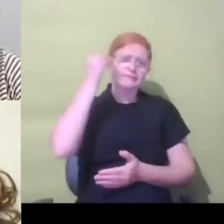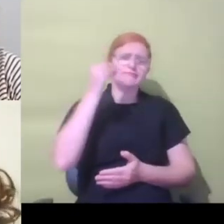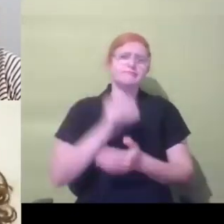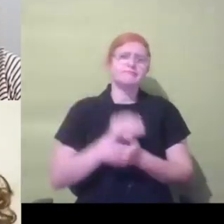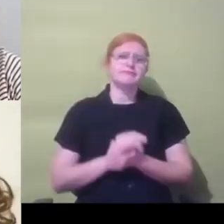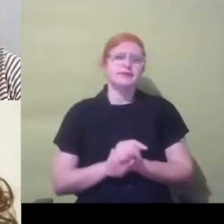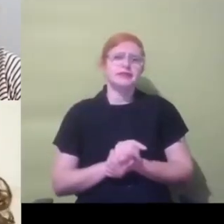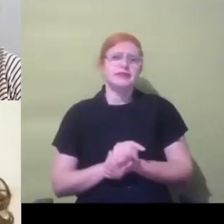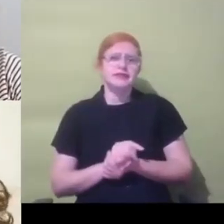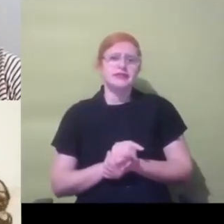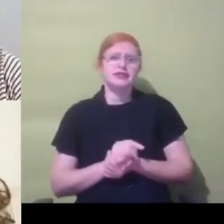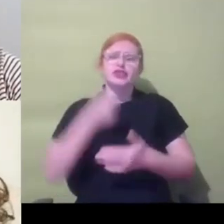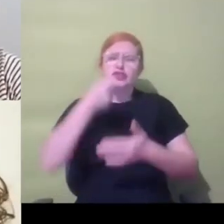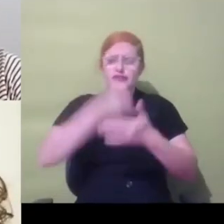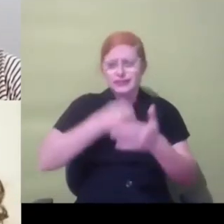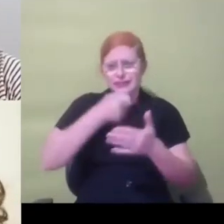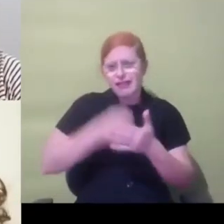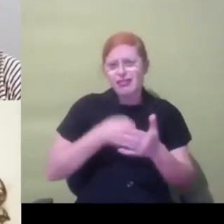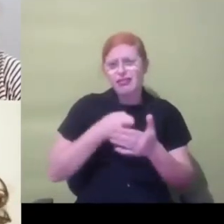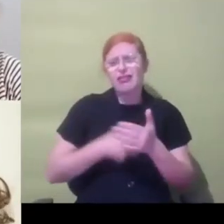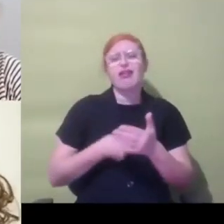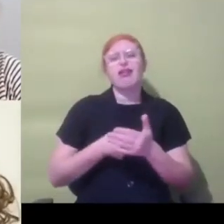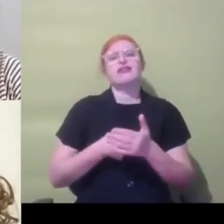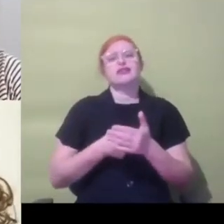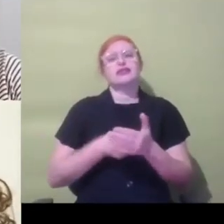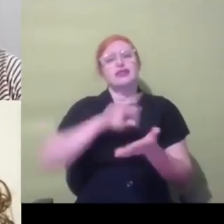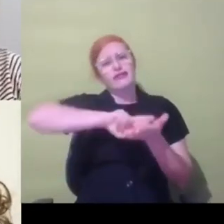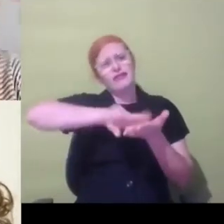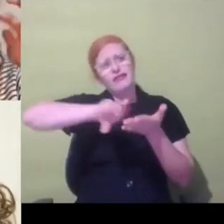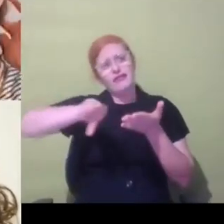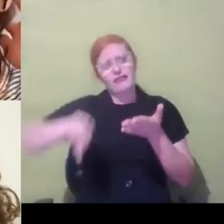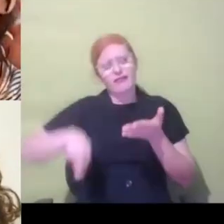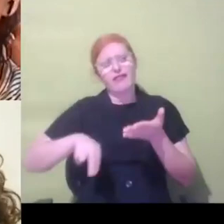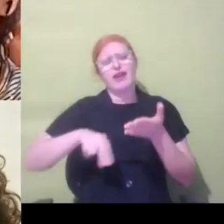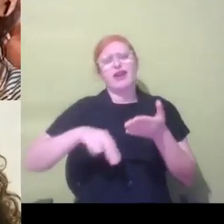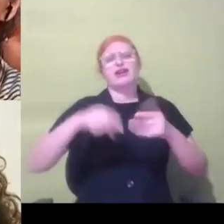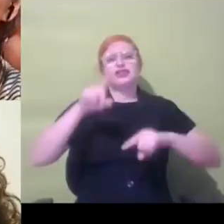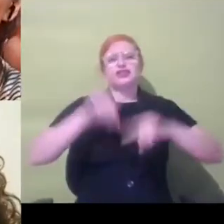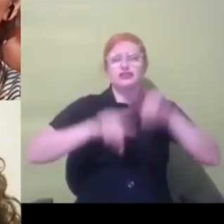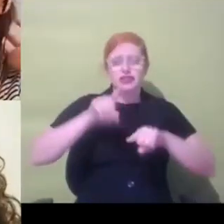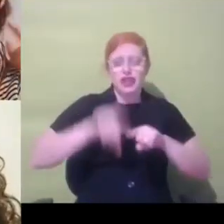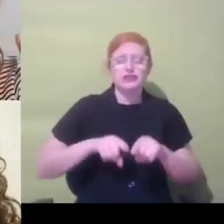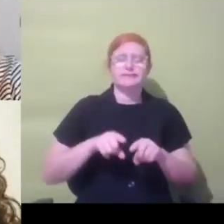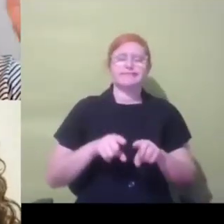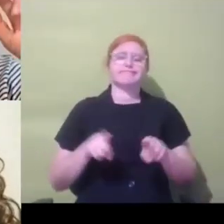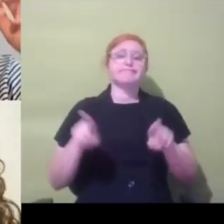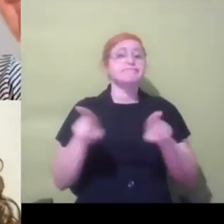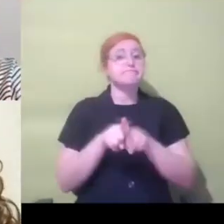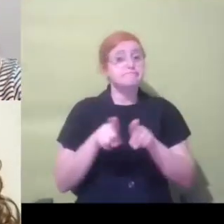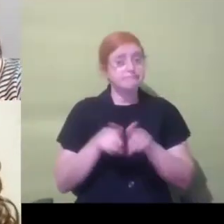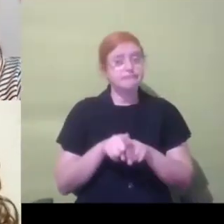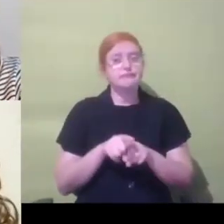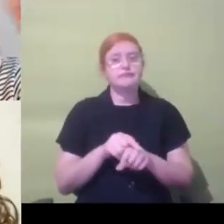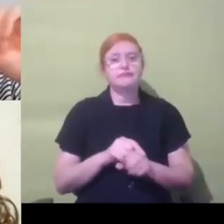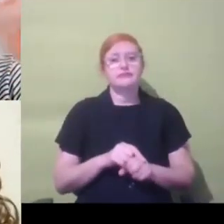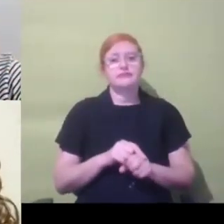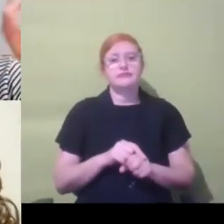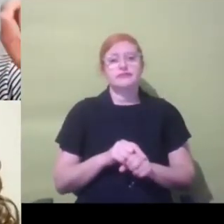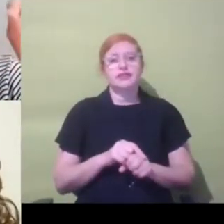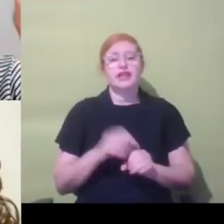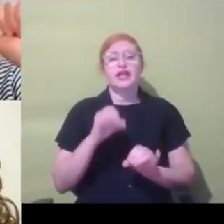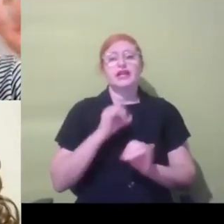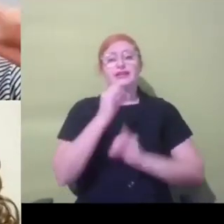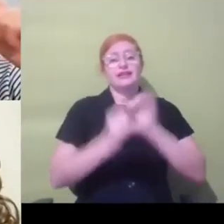vem tentando, né? A gente vem tentando experimentar várias coisas, assim. E tem também, Sofia, a internet,